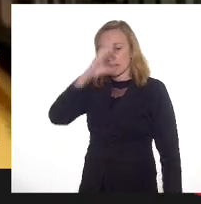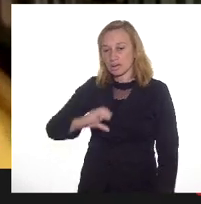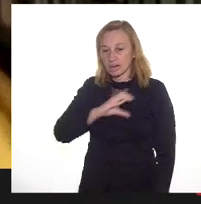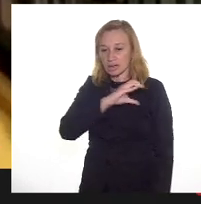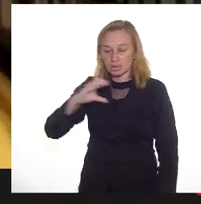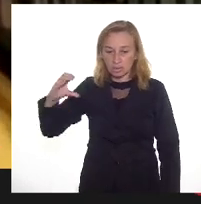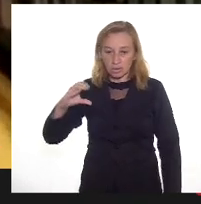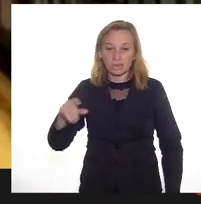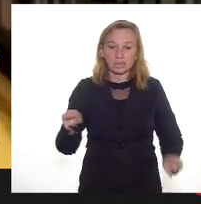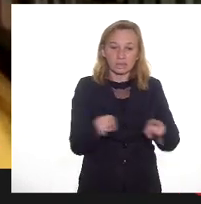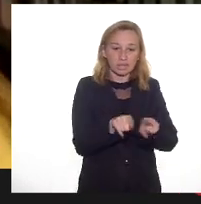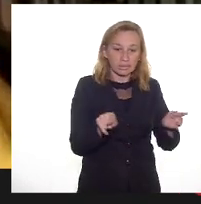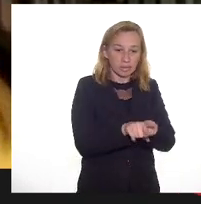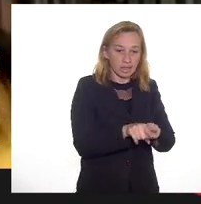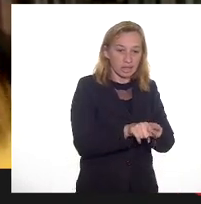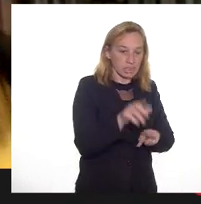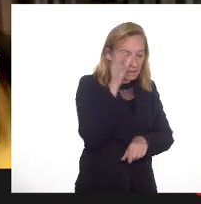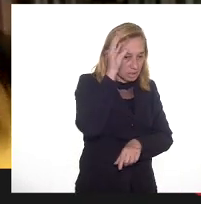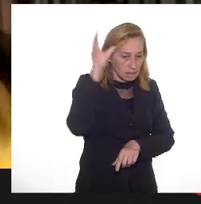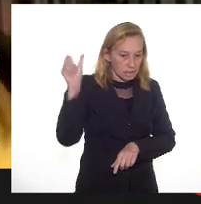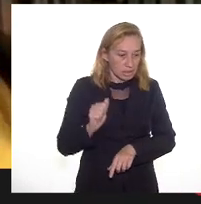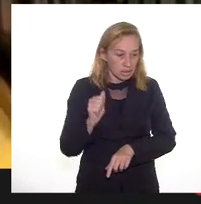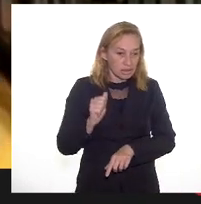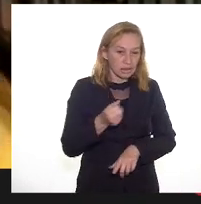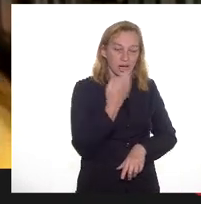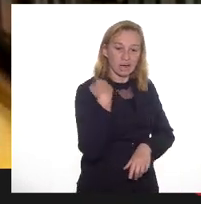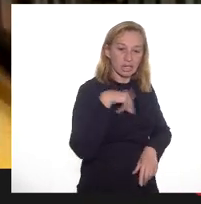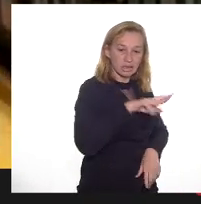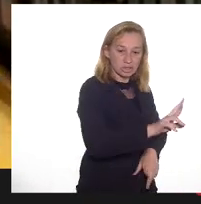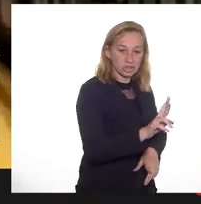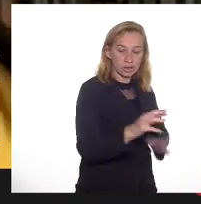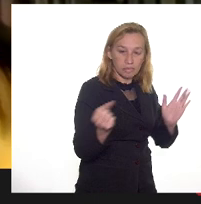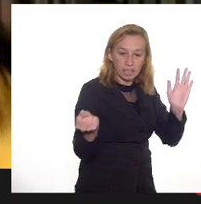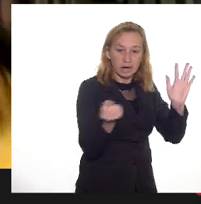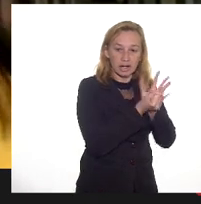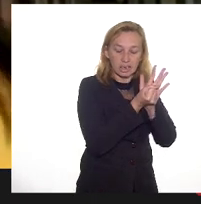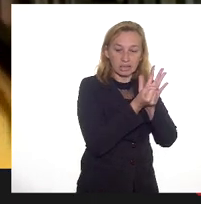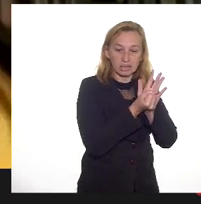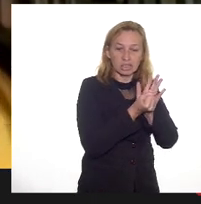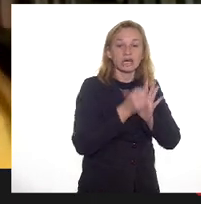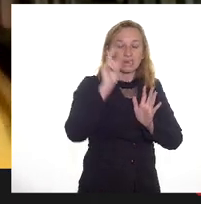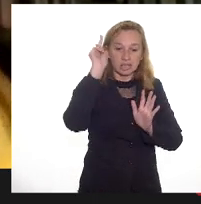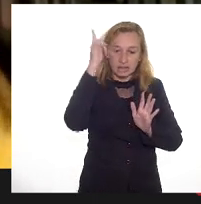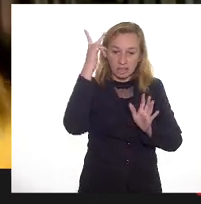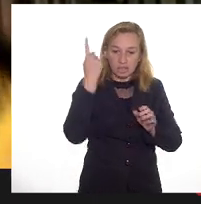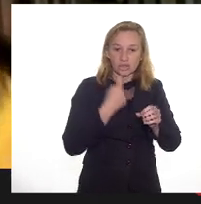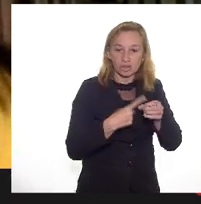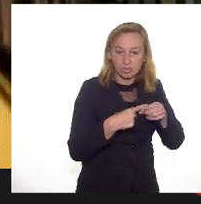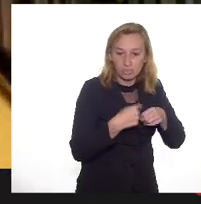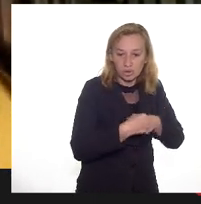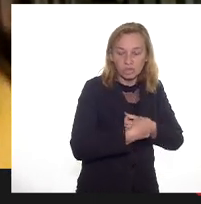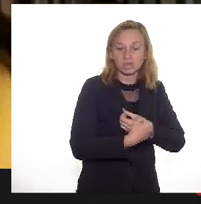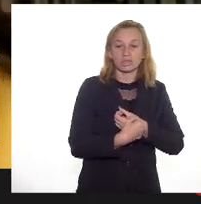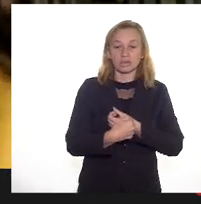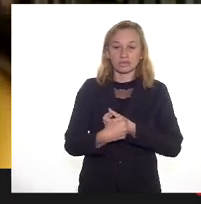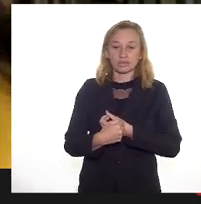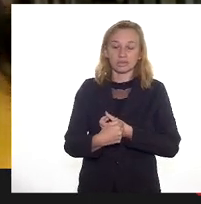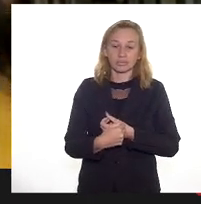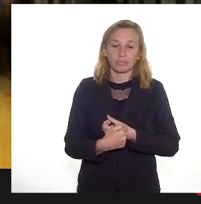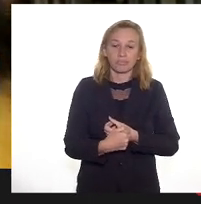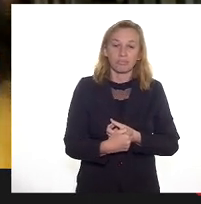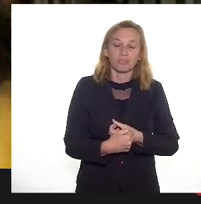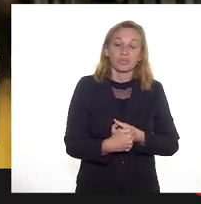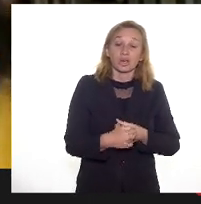uma presença marcante na formação histórica do município, resistindo ao processo de desqualificação que